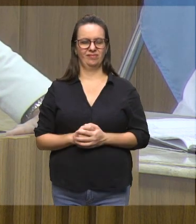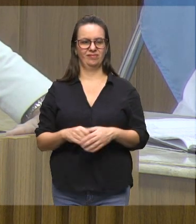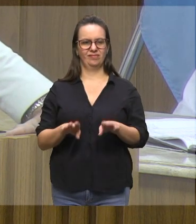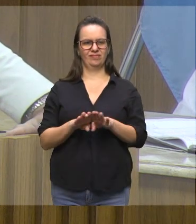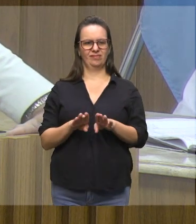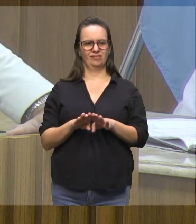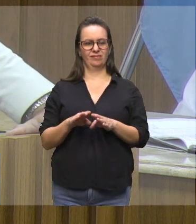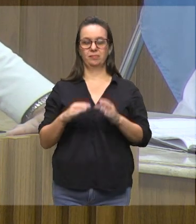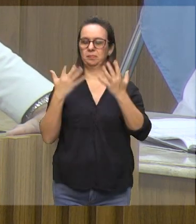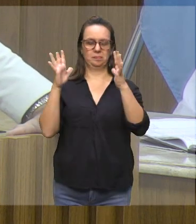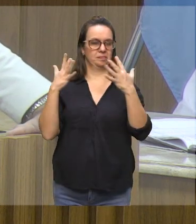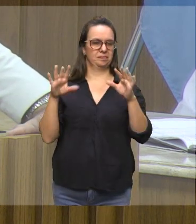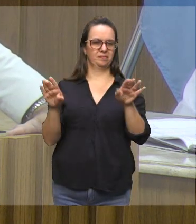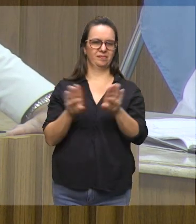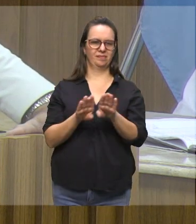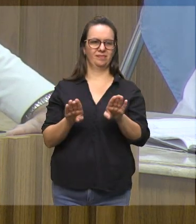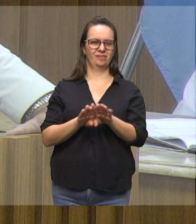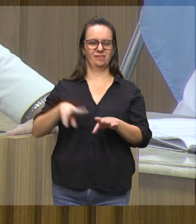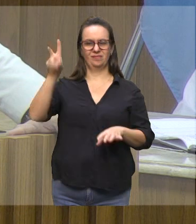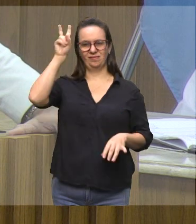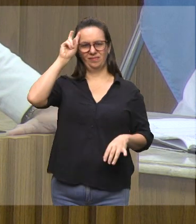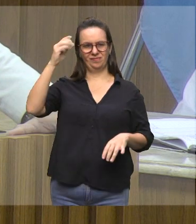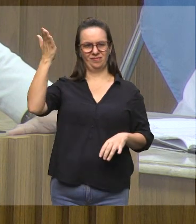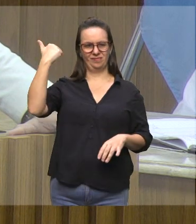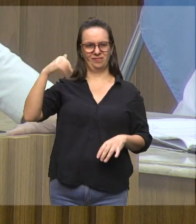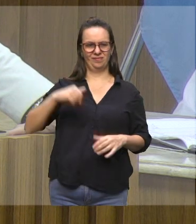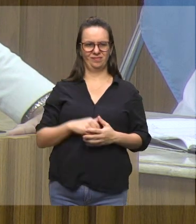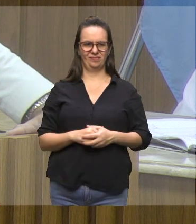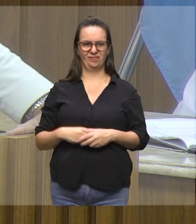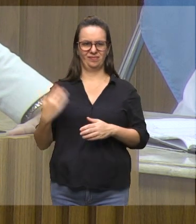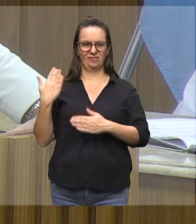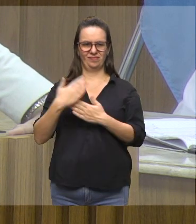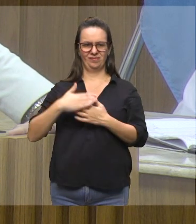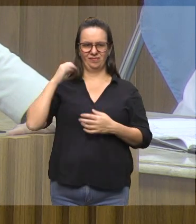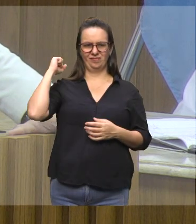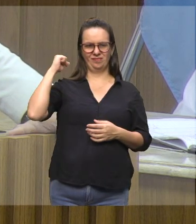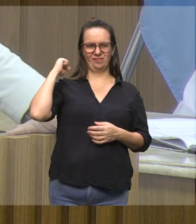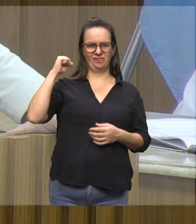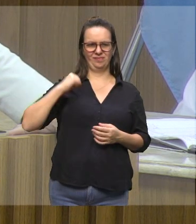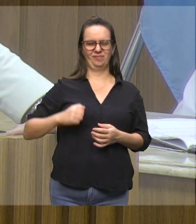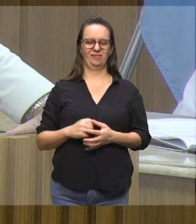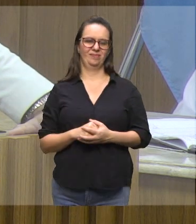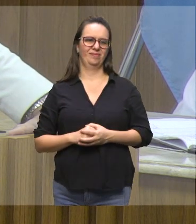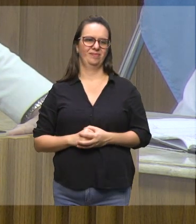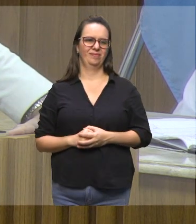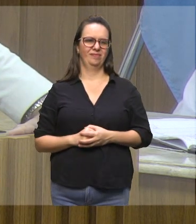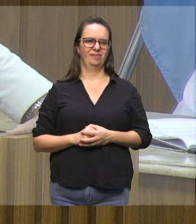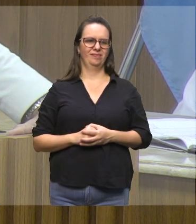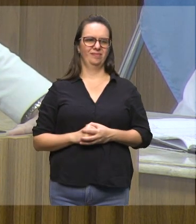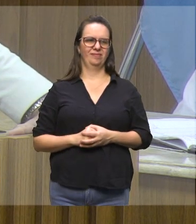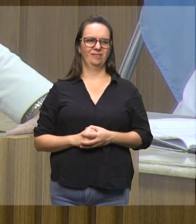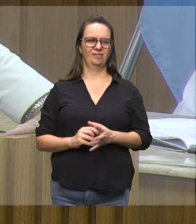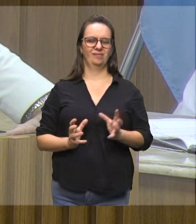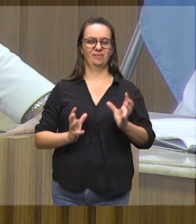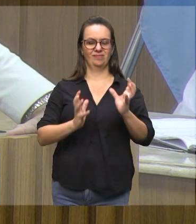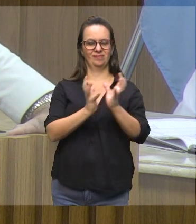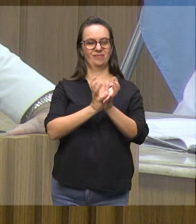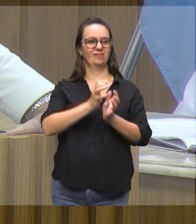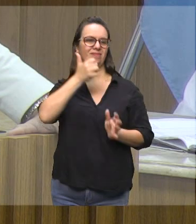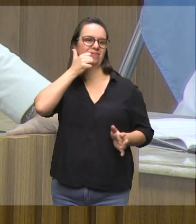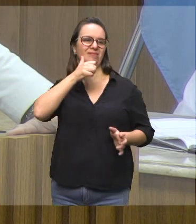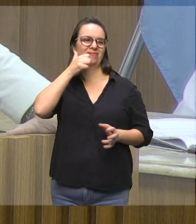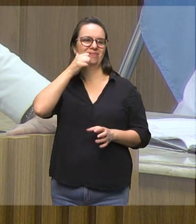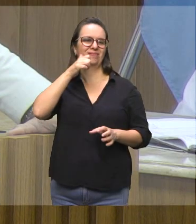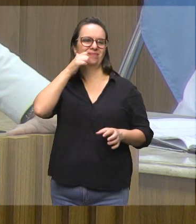na última quinta-feira, eu estive presenciando a vitória da equipe feminina de futsal